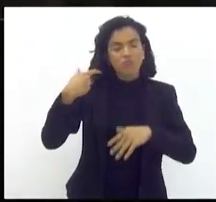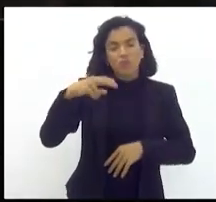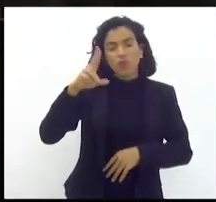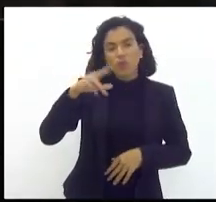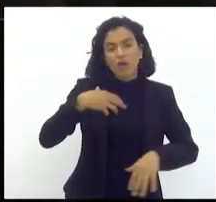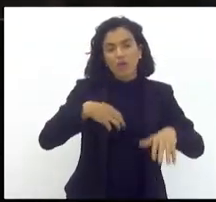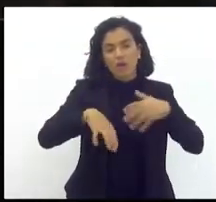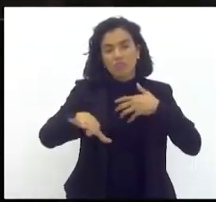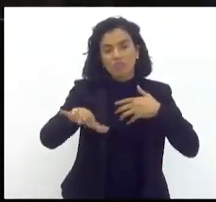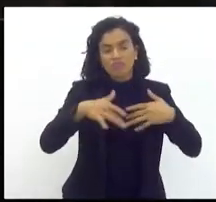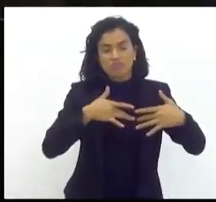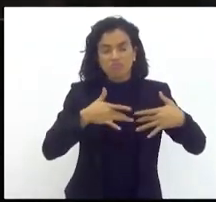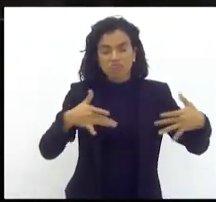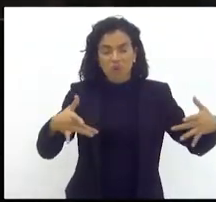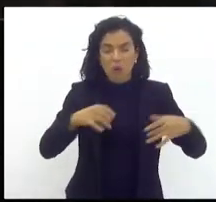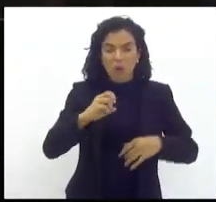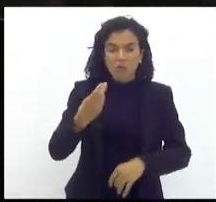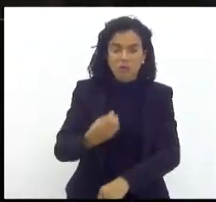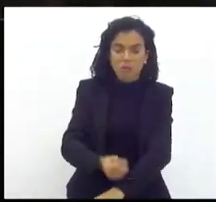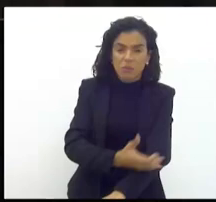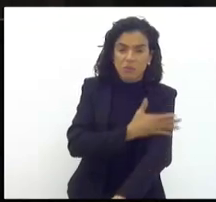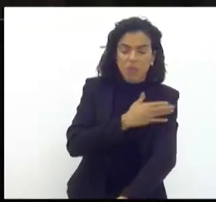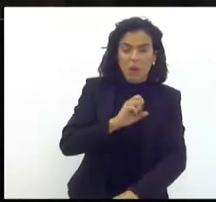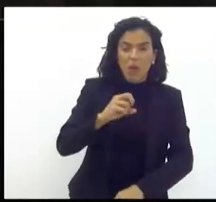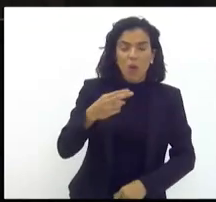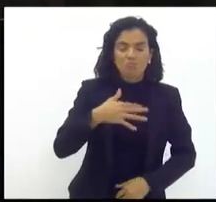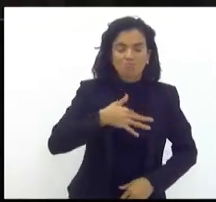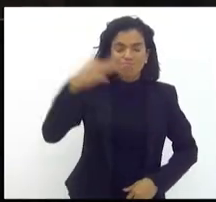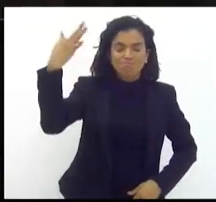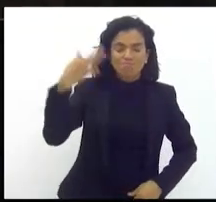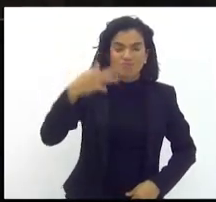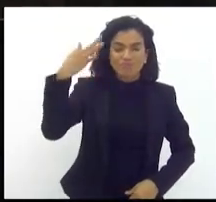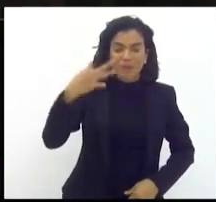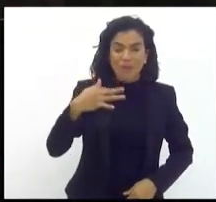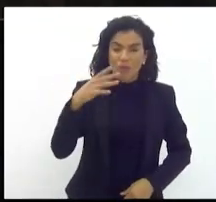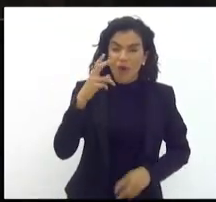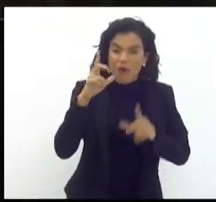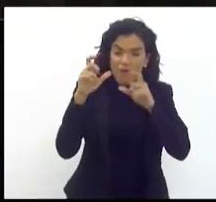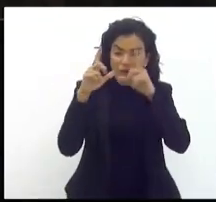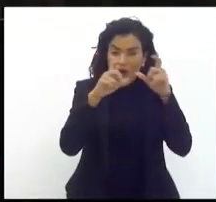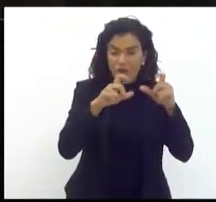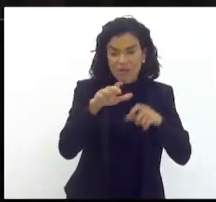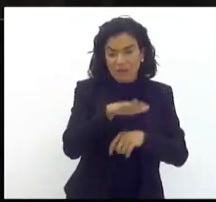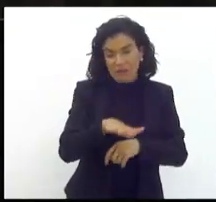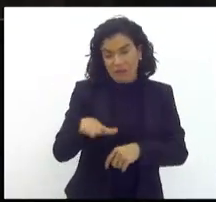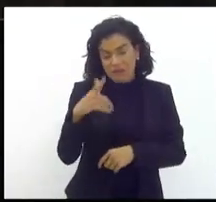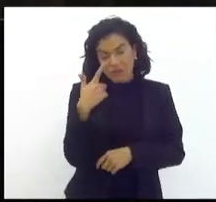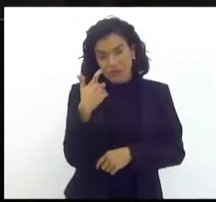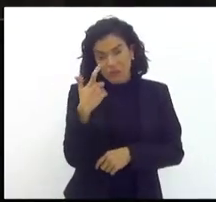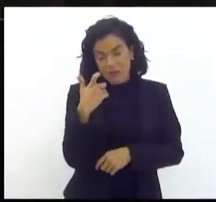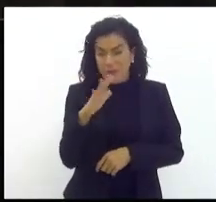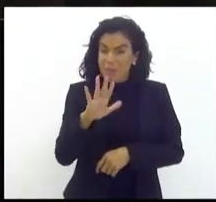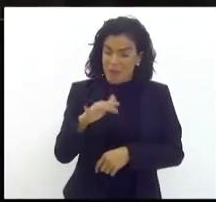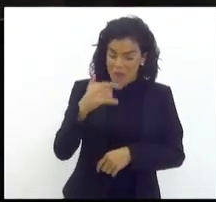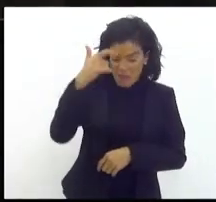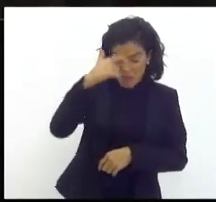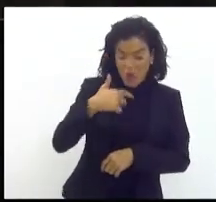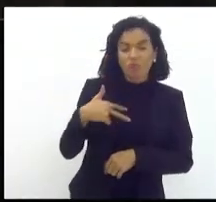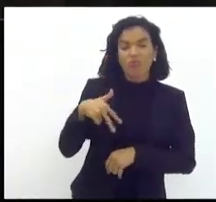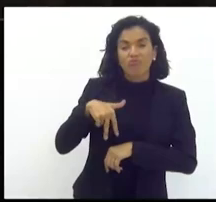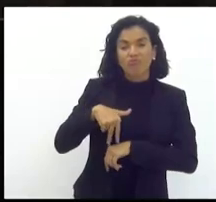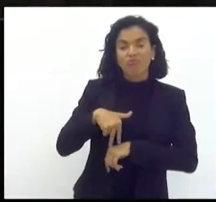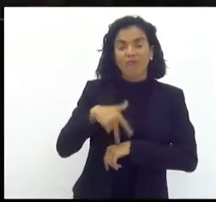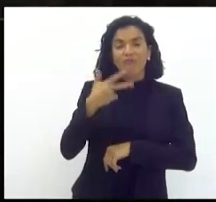solidarizar ou se emocionar ou se afetar por uma foto de criança chorando mas eu venho aqui falar